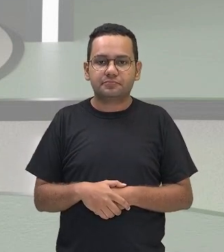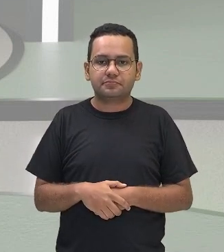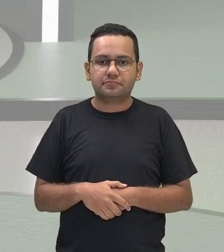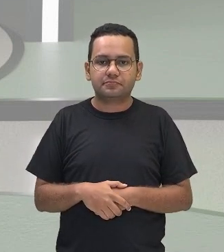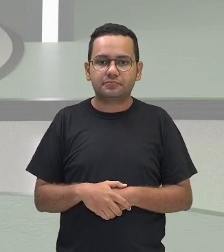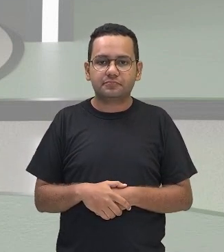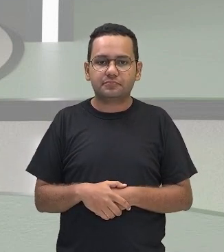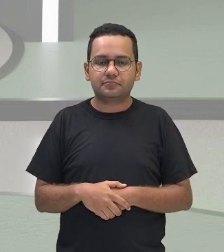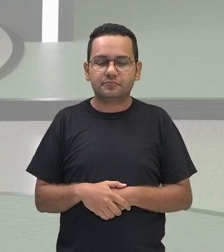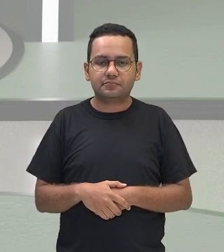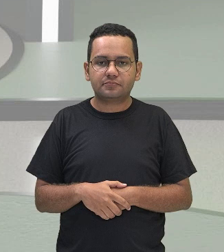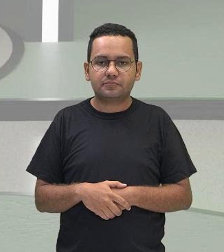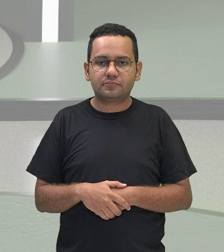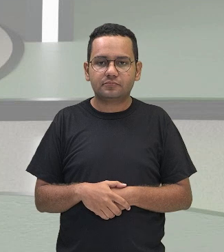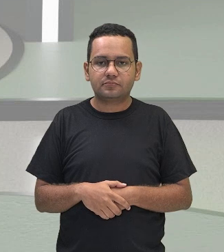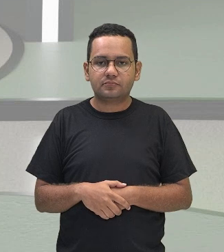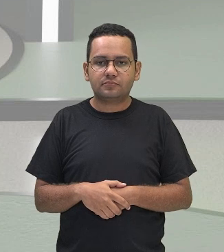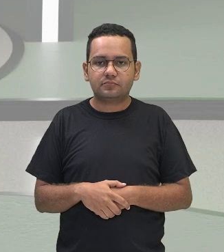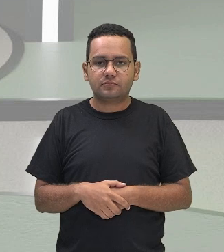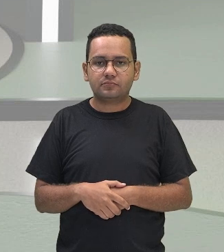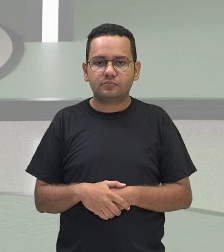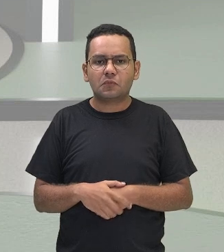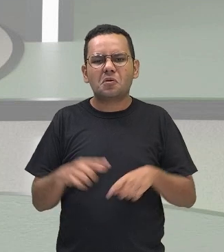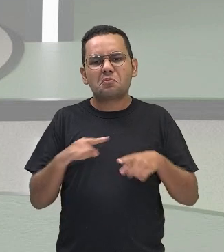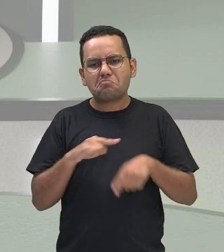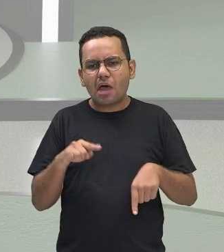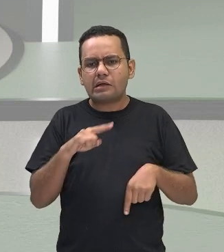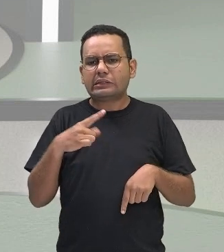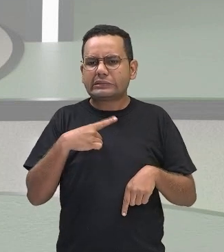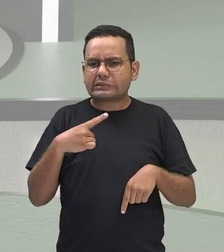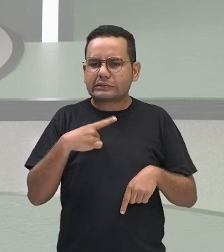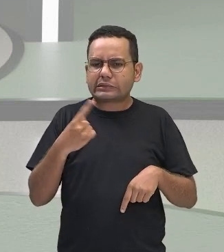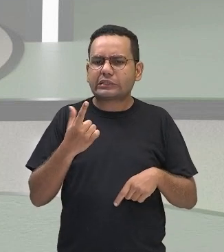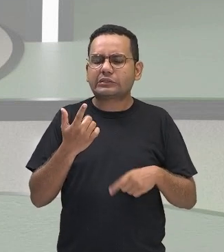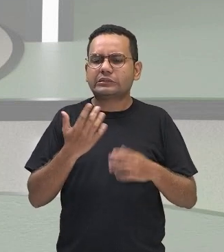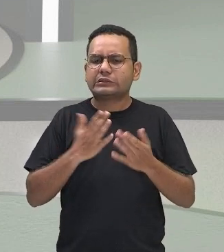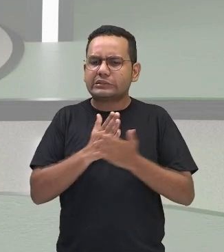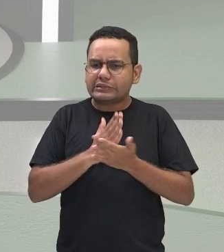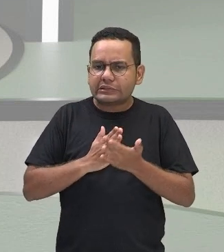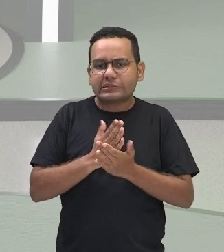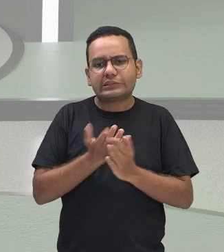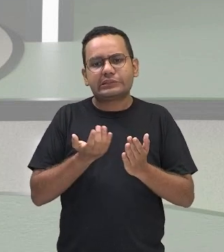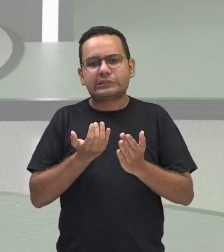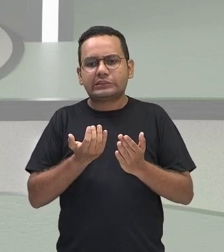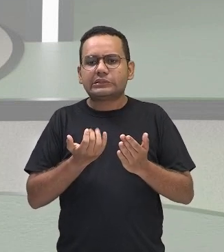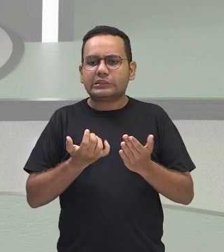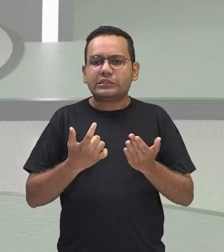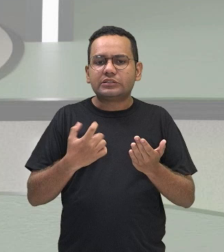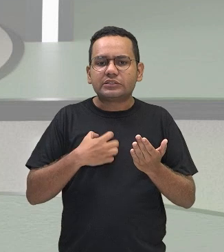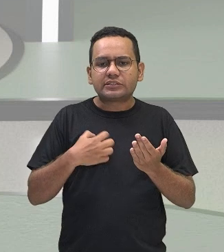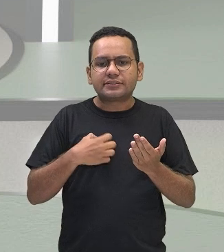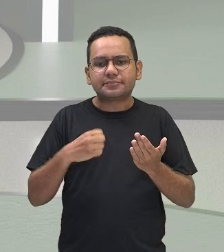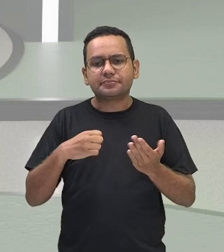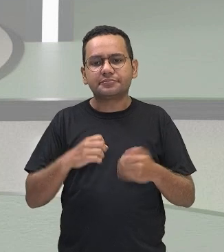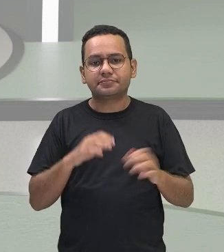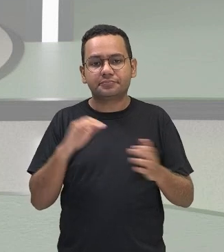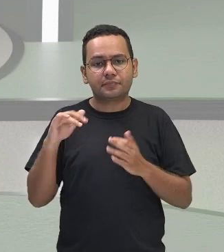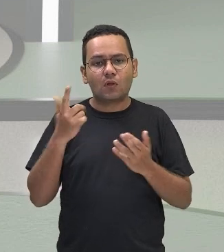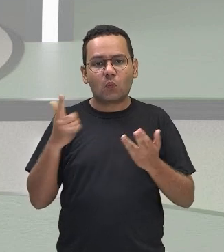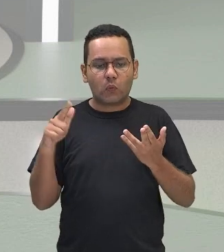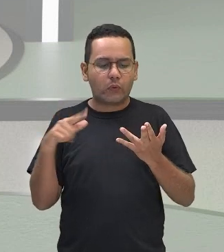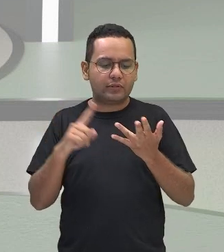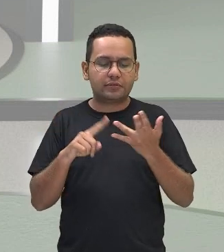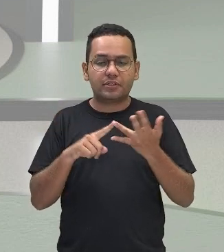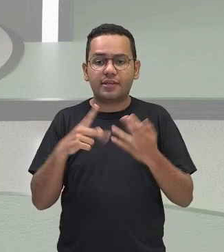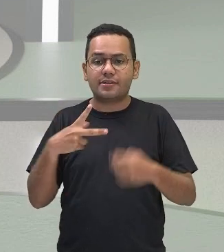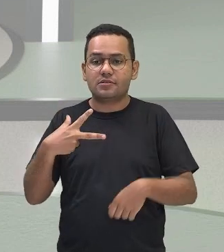é provável que ele gere certo desconforto, certo? Próximo método, injeções hormonais. É